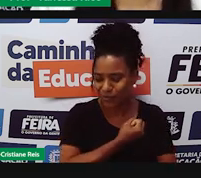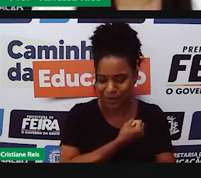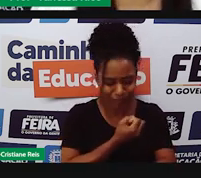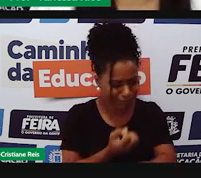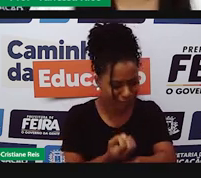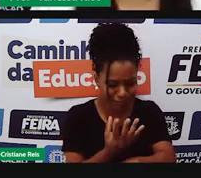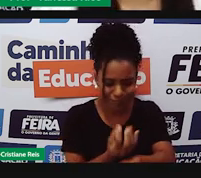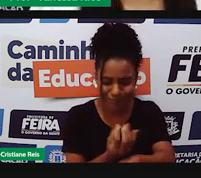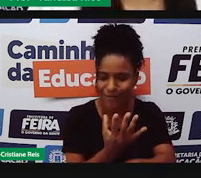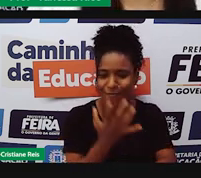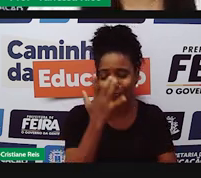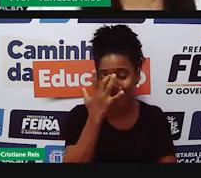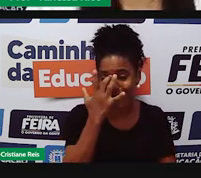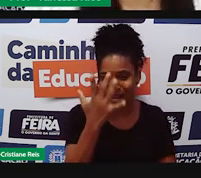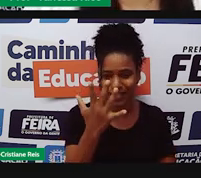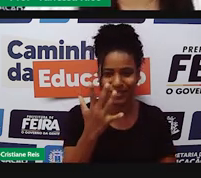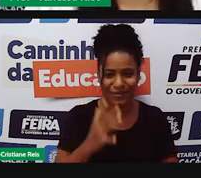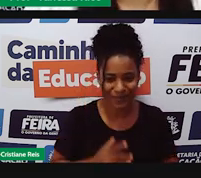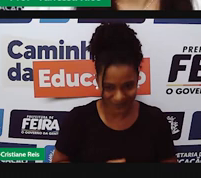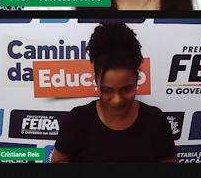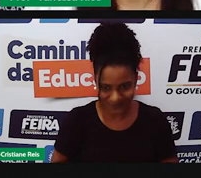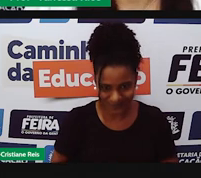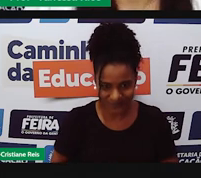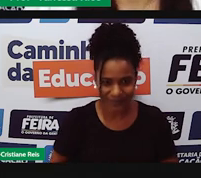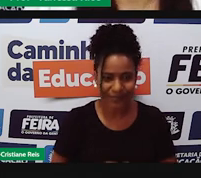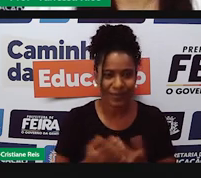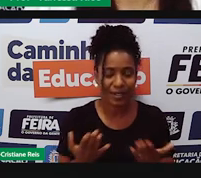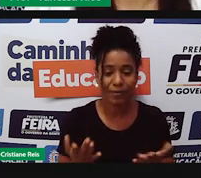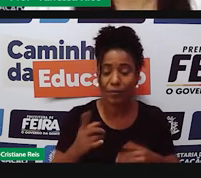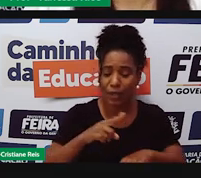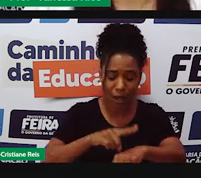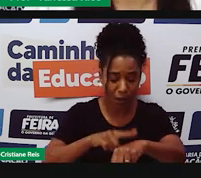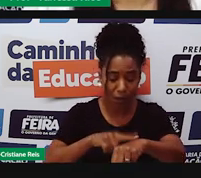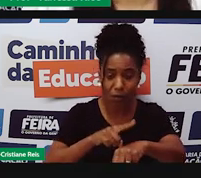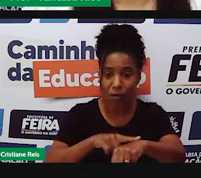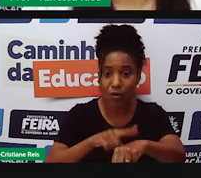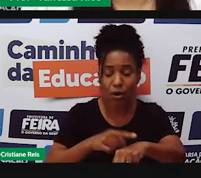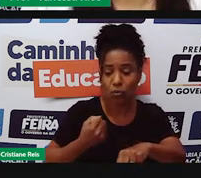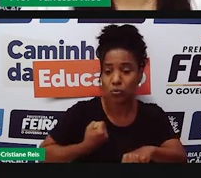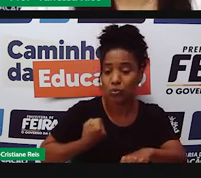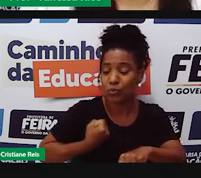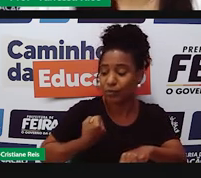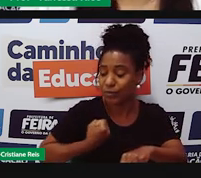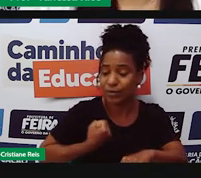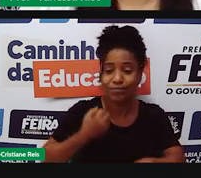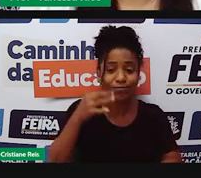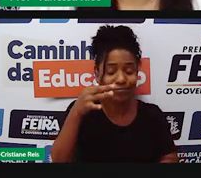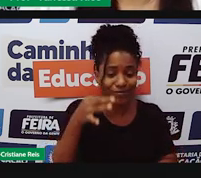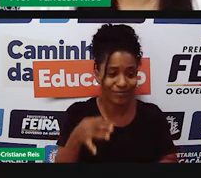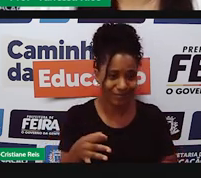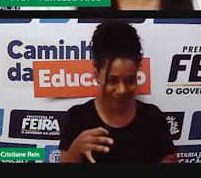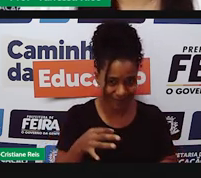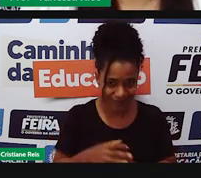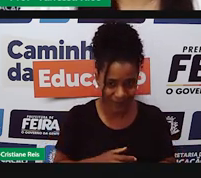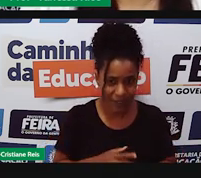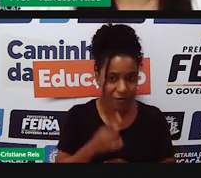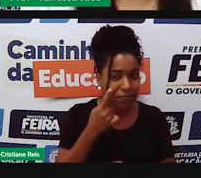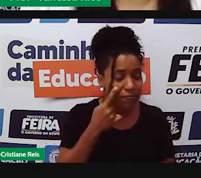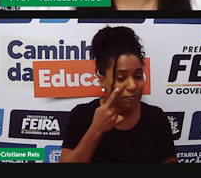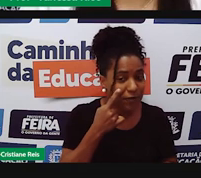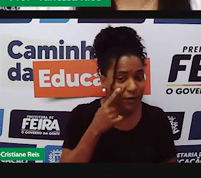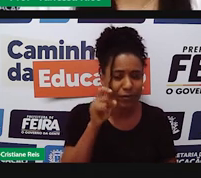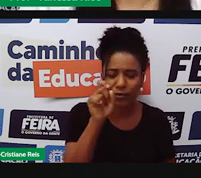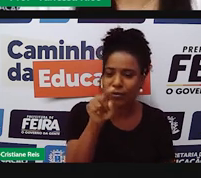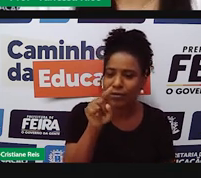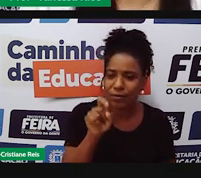gente identificar porque as horas já vêm prontas. O que a gente precisa perceber é que antes dos dois pontos, ó, que está aqui no